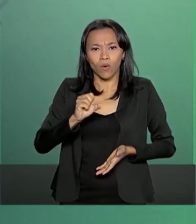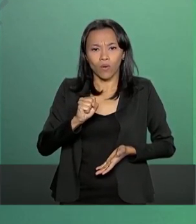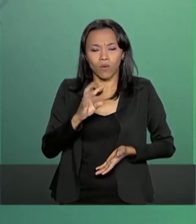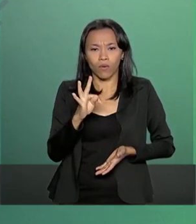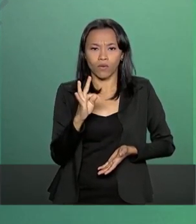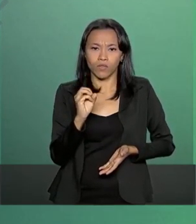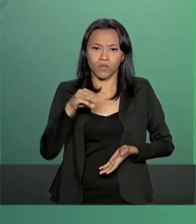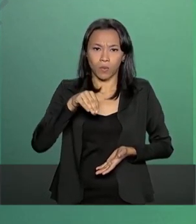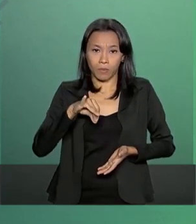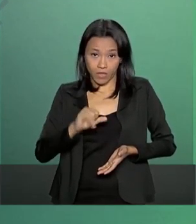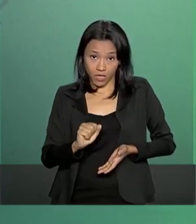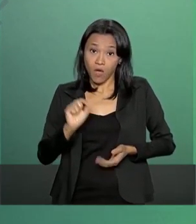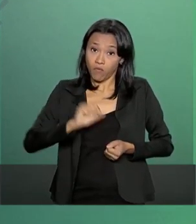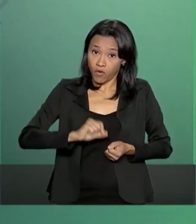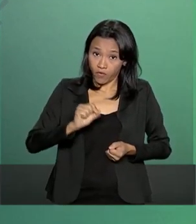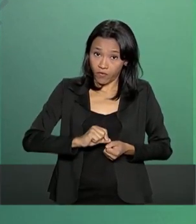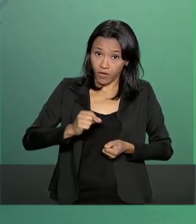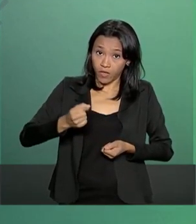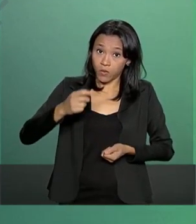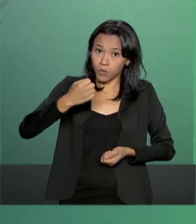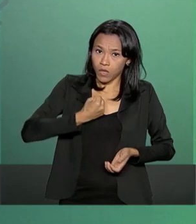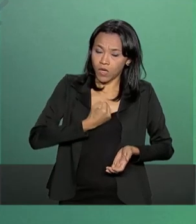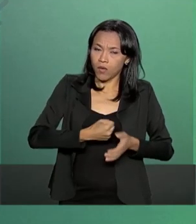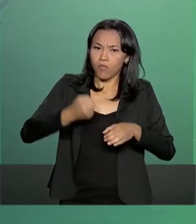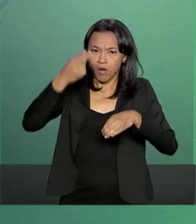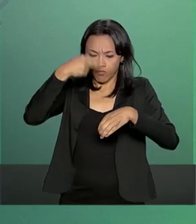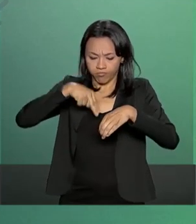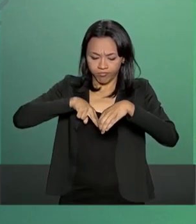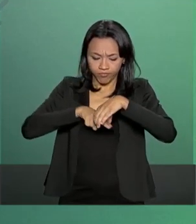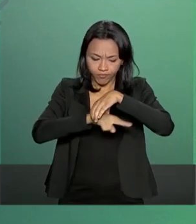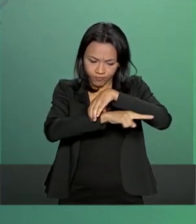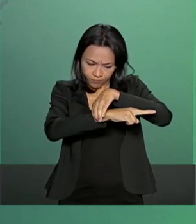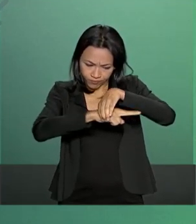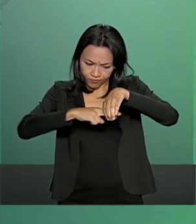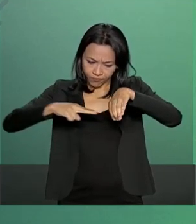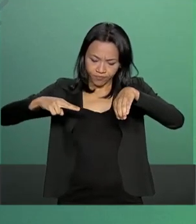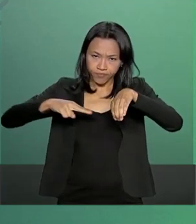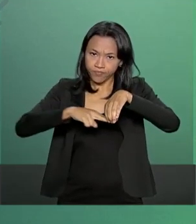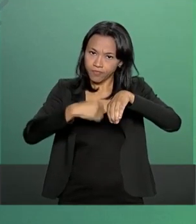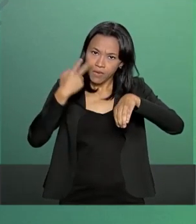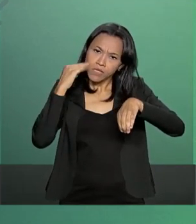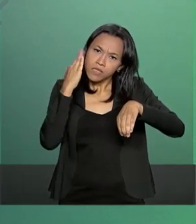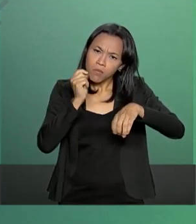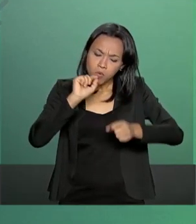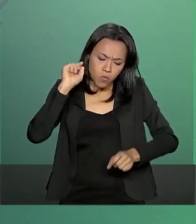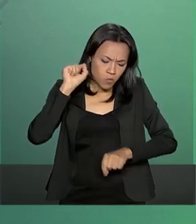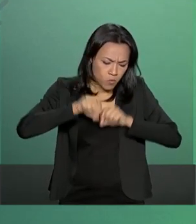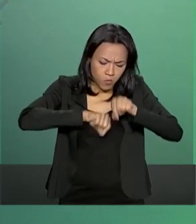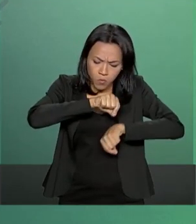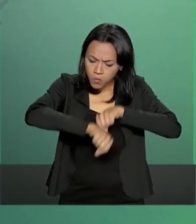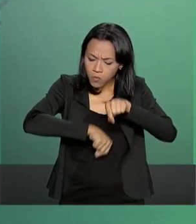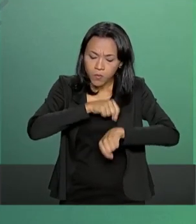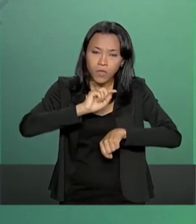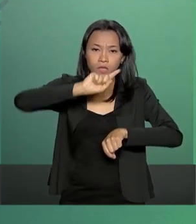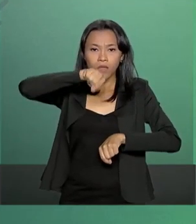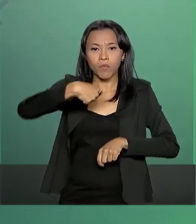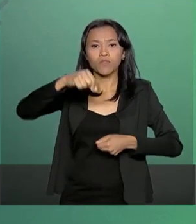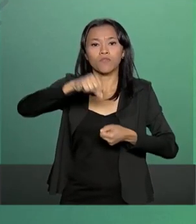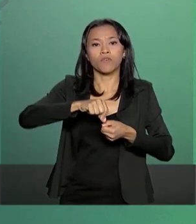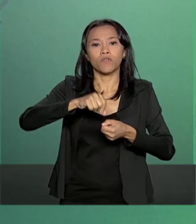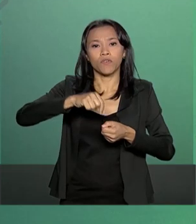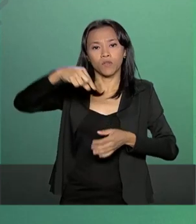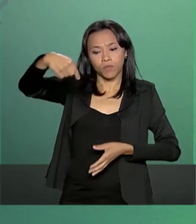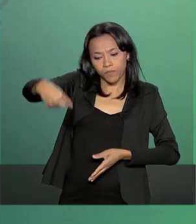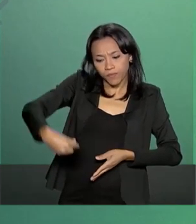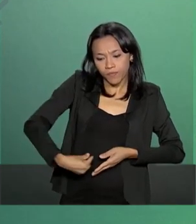à punção guiada por ultrassonografia e um dreno foi colocado no local. O